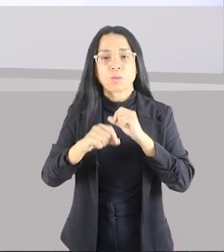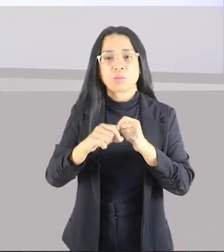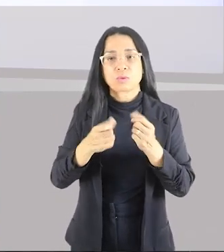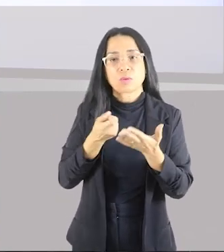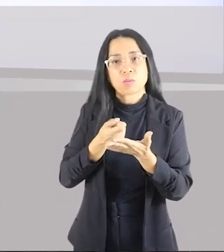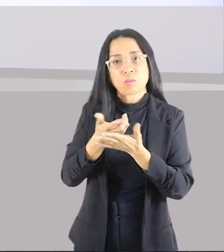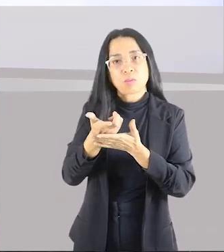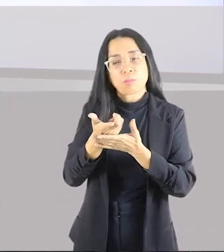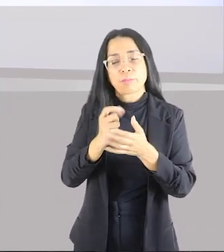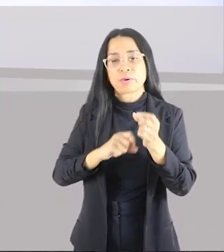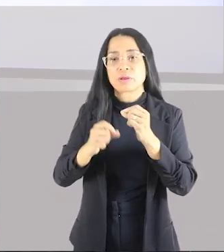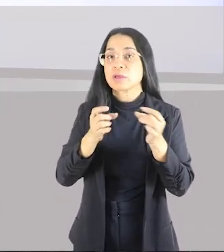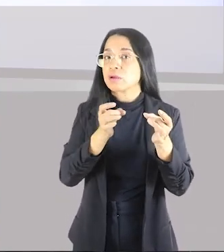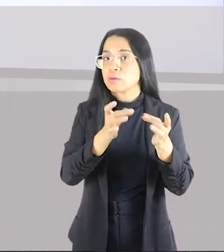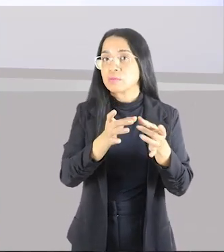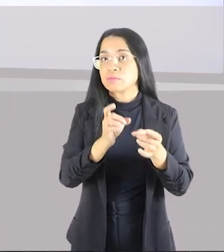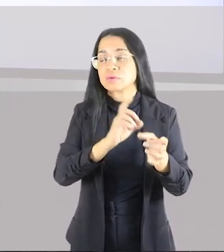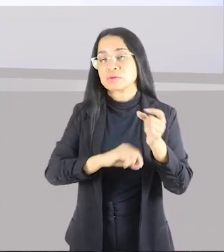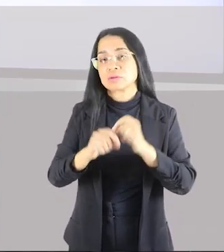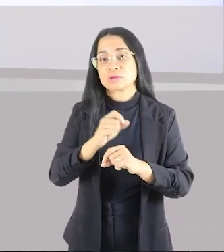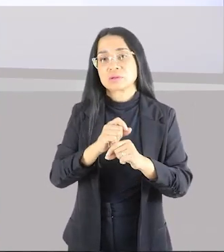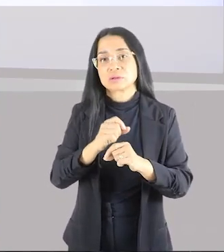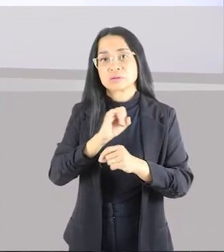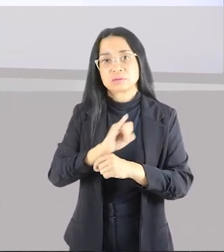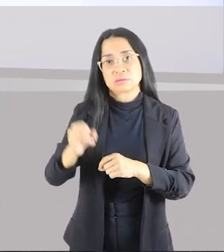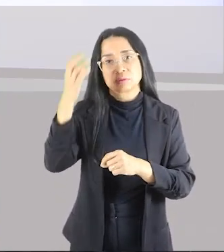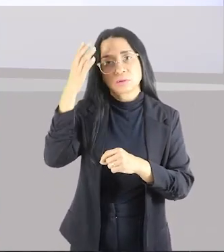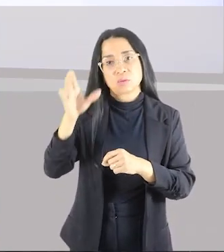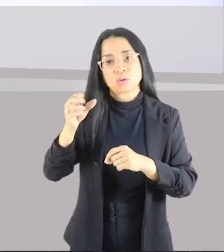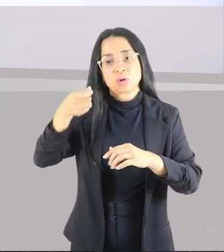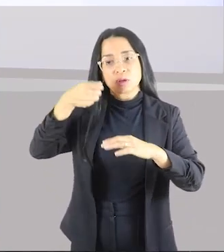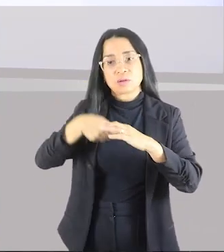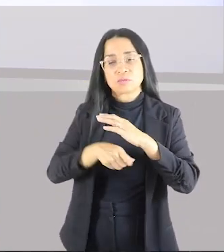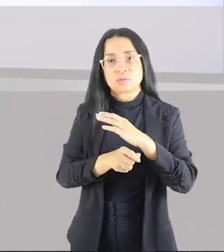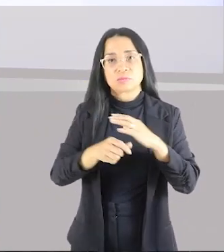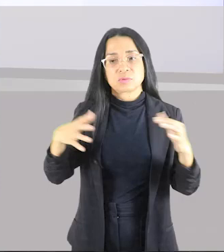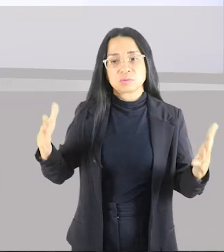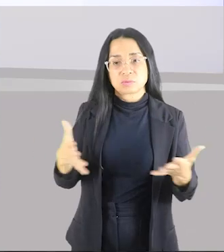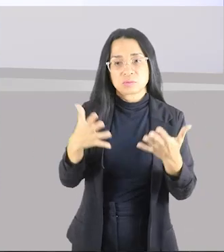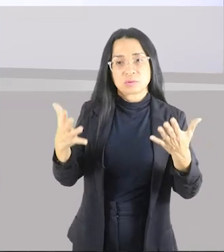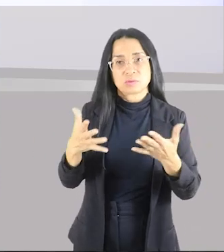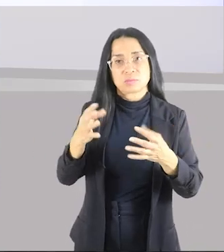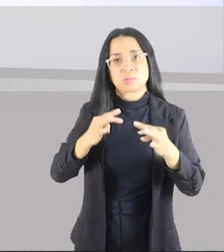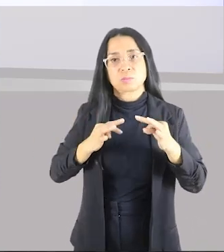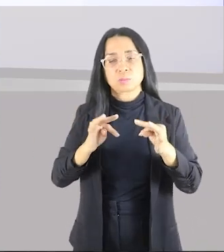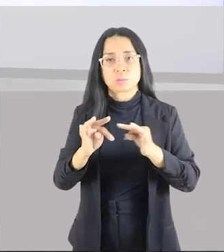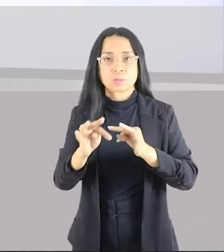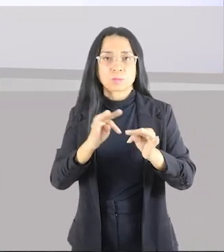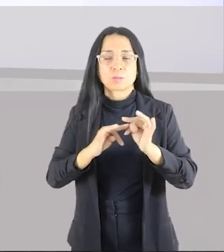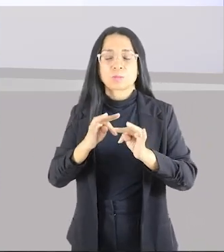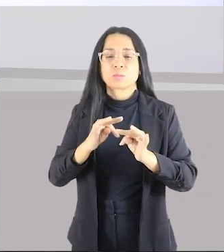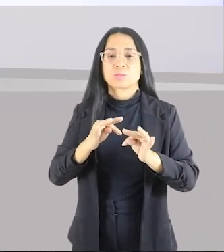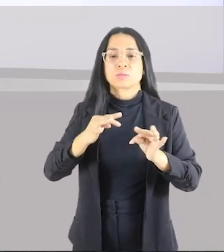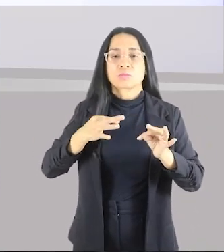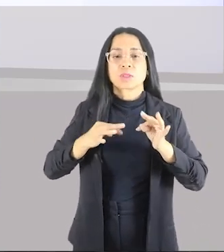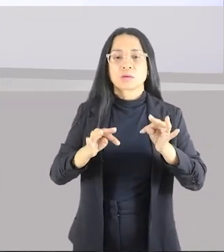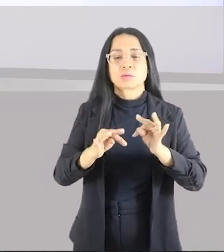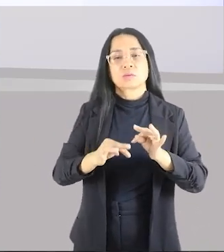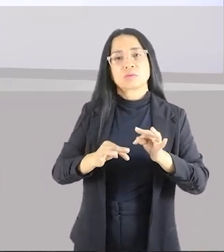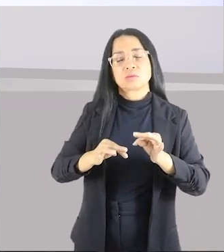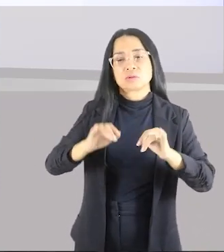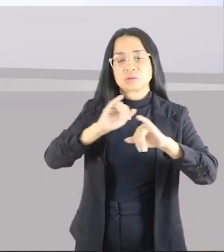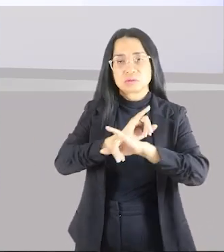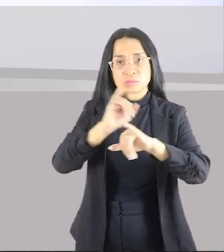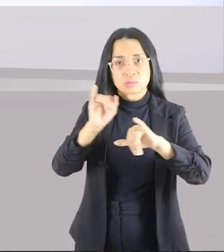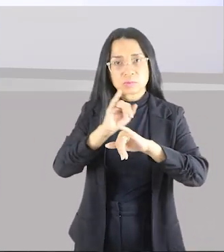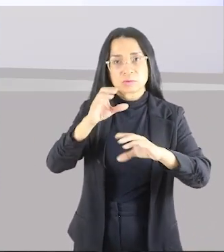e com venda. E que se a cultura não for investida, incentivada pela tecnologia de informação e comunicação, com certeza